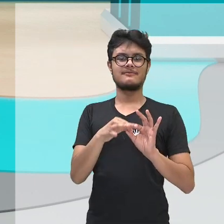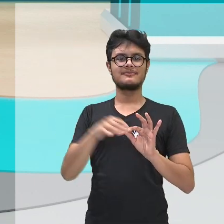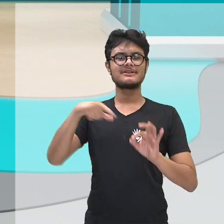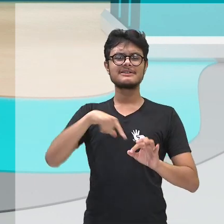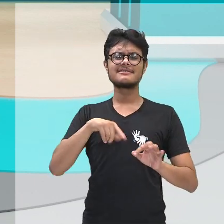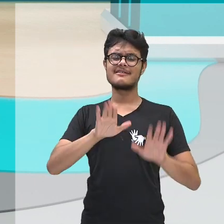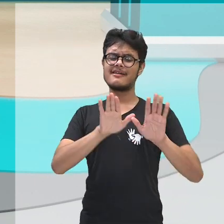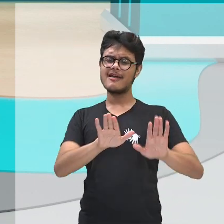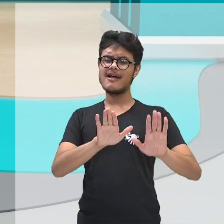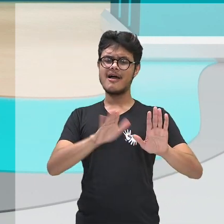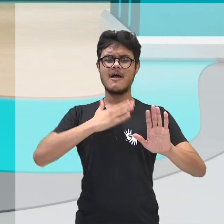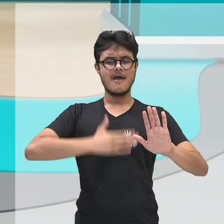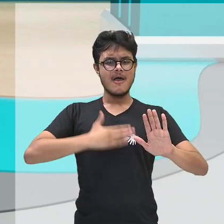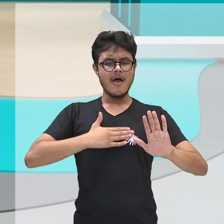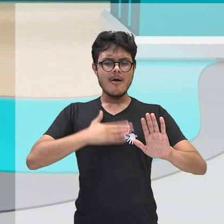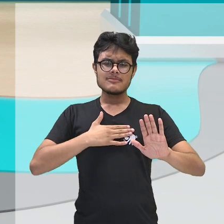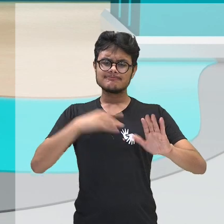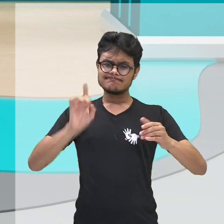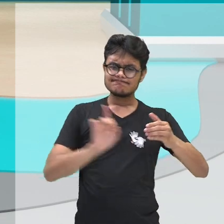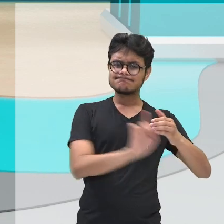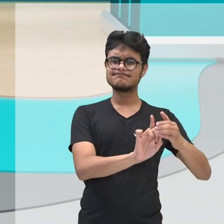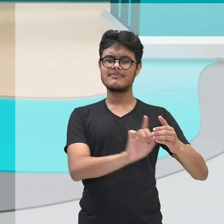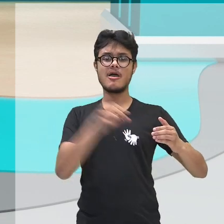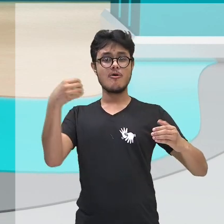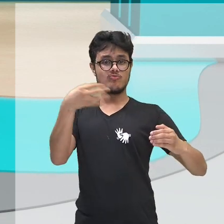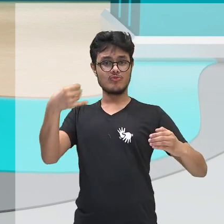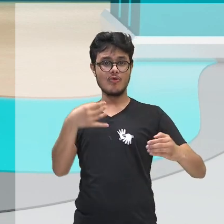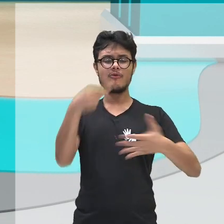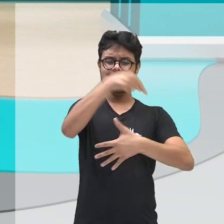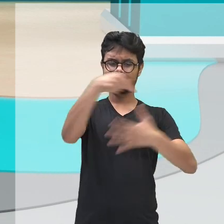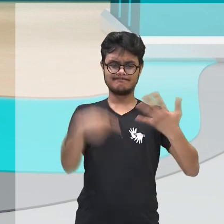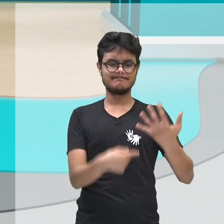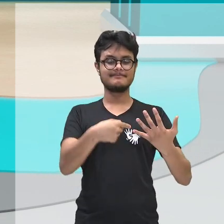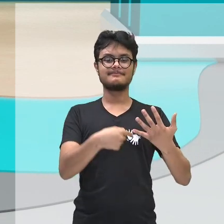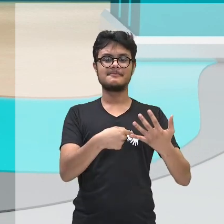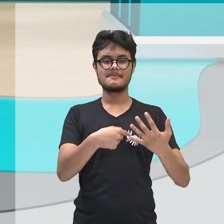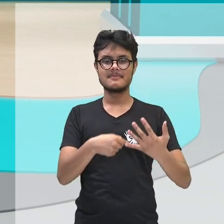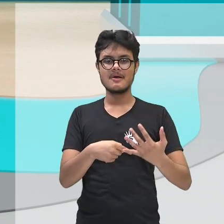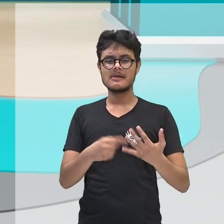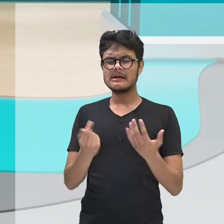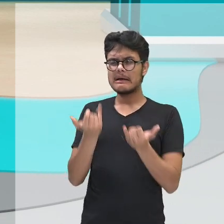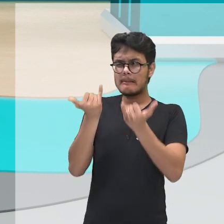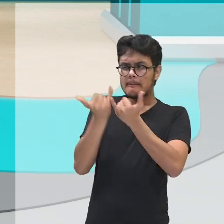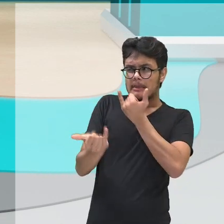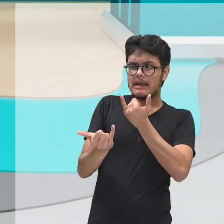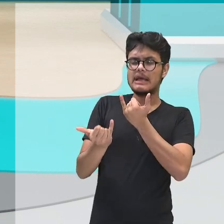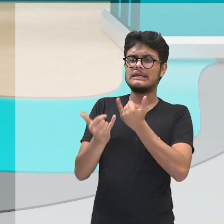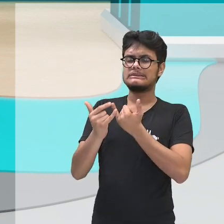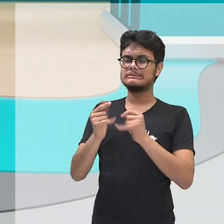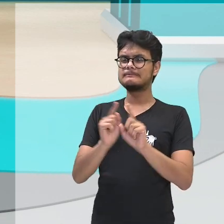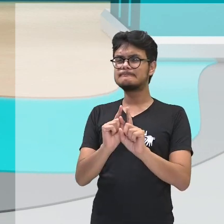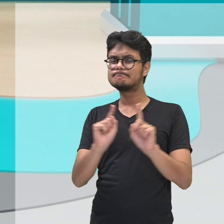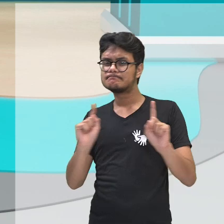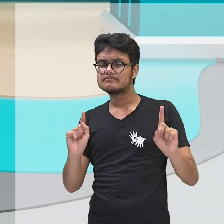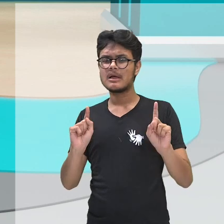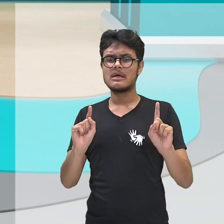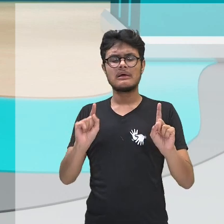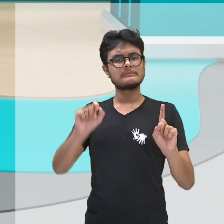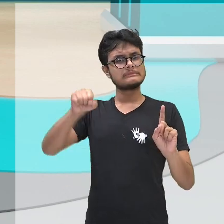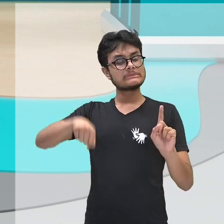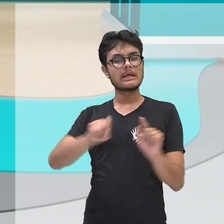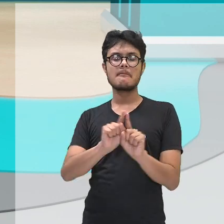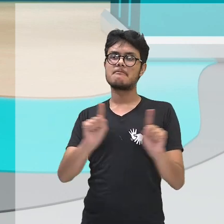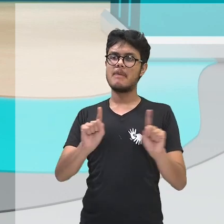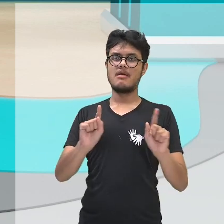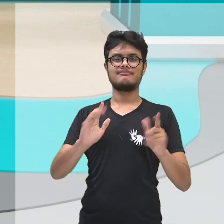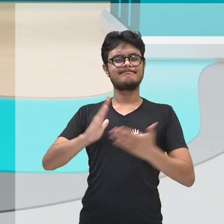esses personagens. Não é a mesma coisa? Sim, é a mesma coisa, só que alguns elementos